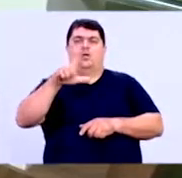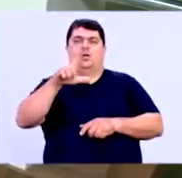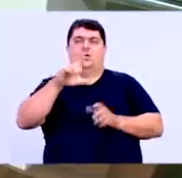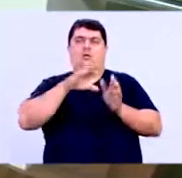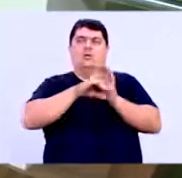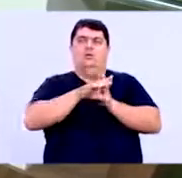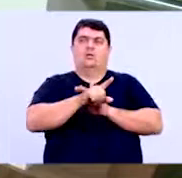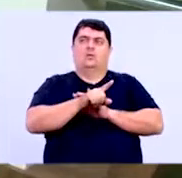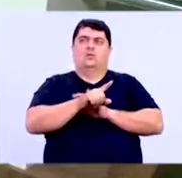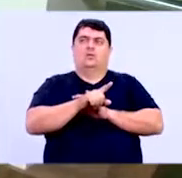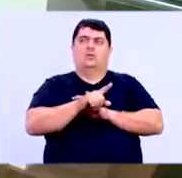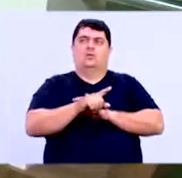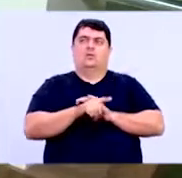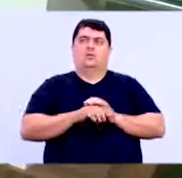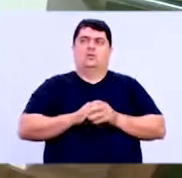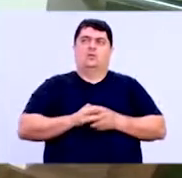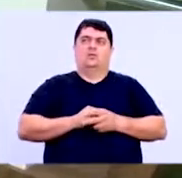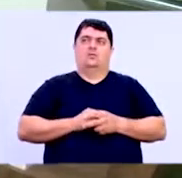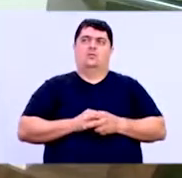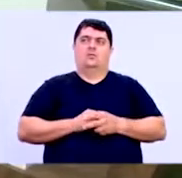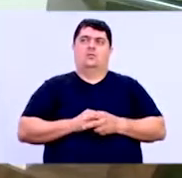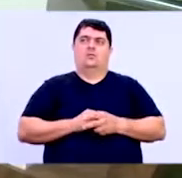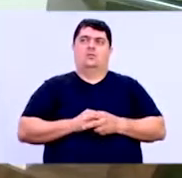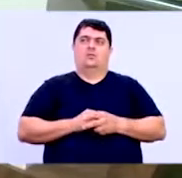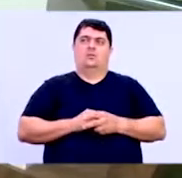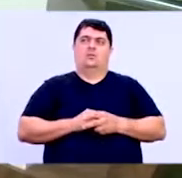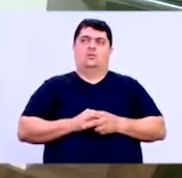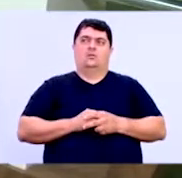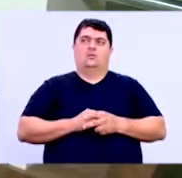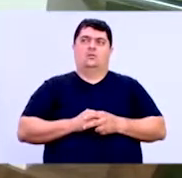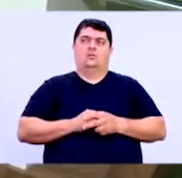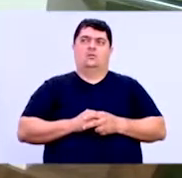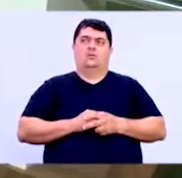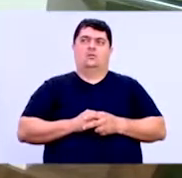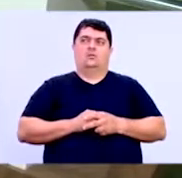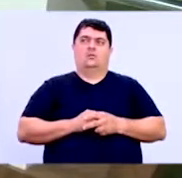Cacoal. Gabriel é com S no final, tá? Cacoal. É Gabriel, então?